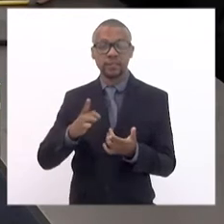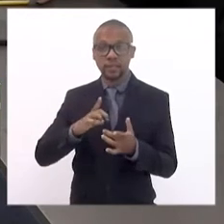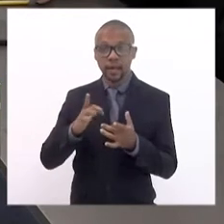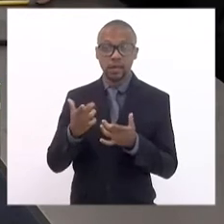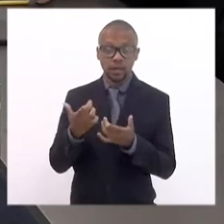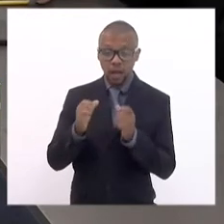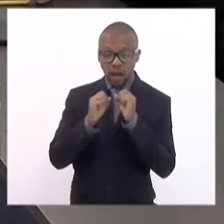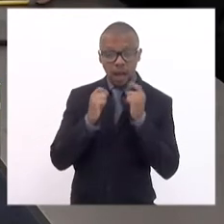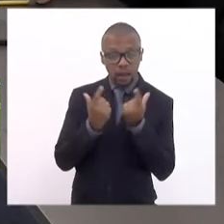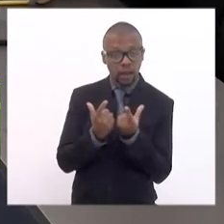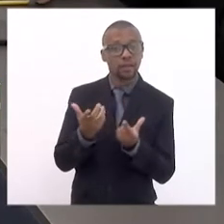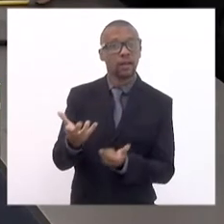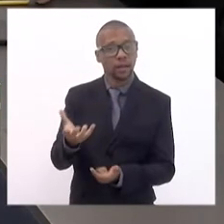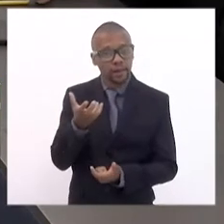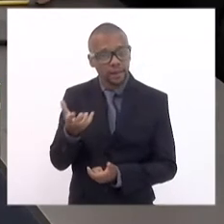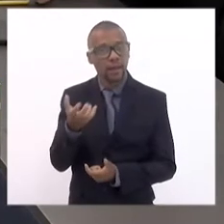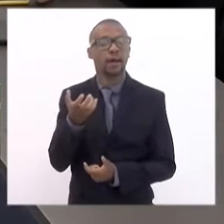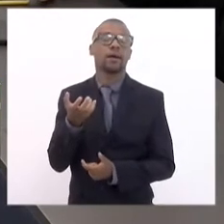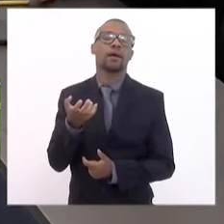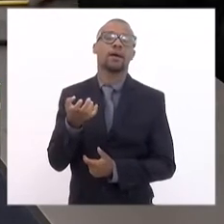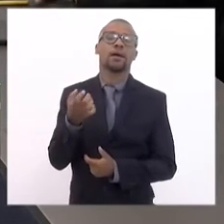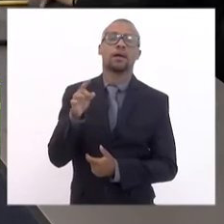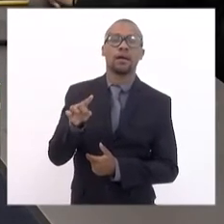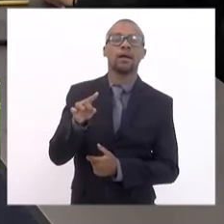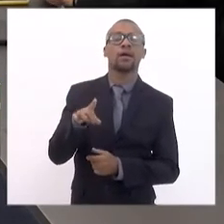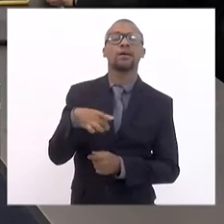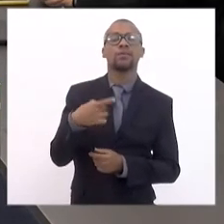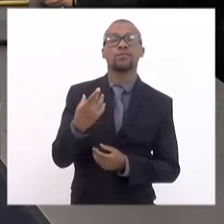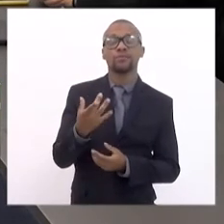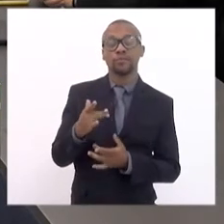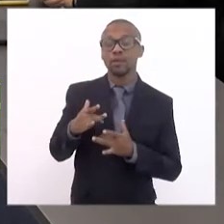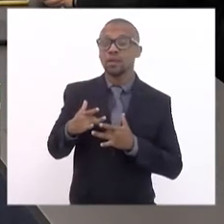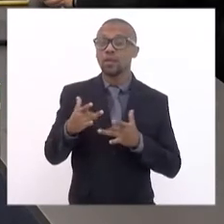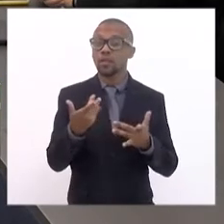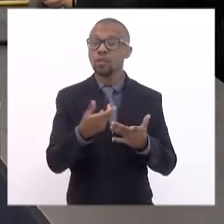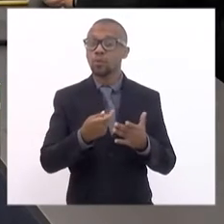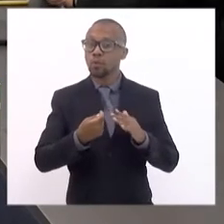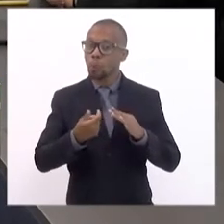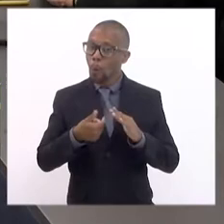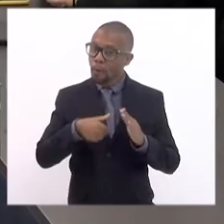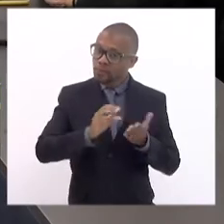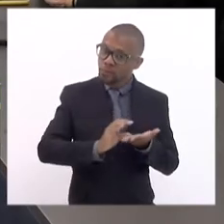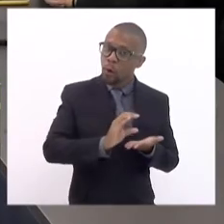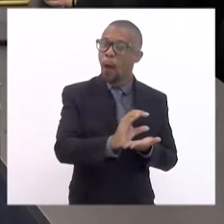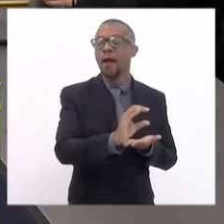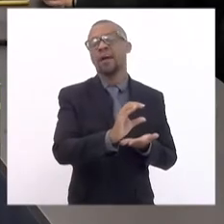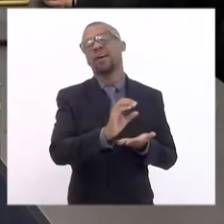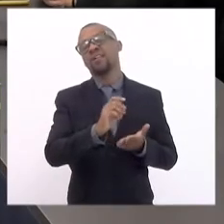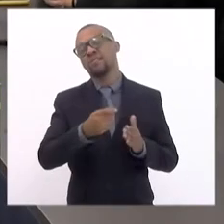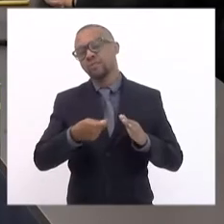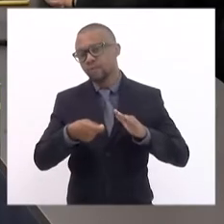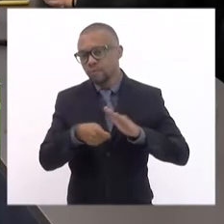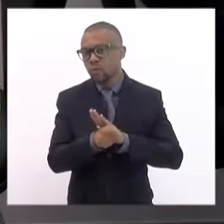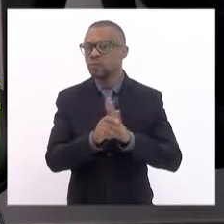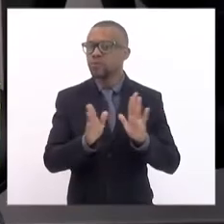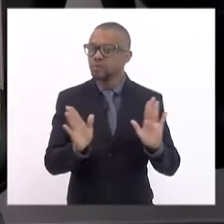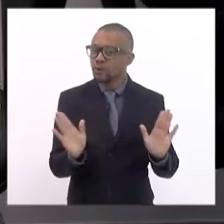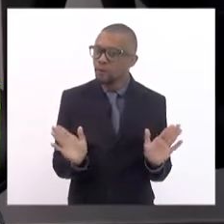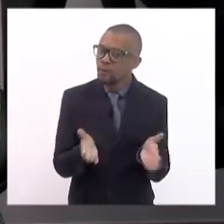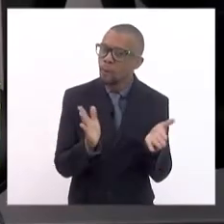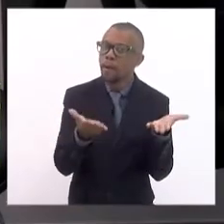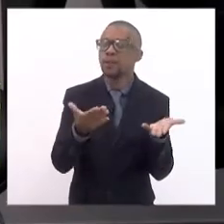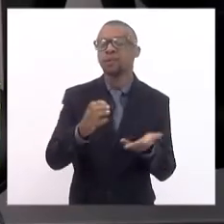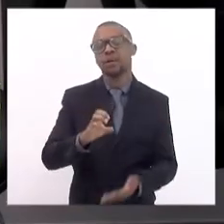LERJ de fazer uma doação ao Fundo de Fomento ao Ecosol, uma vez ele